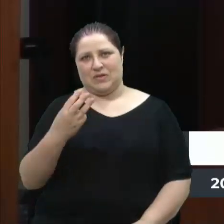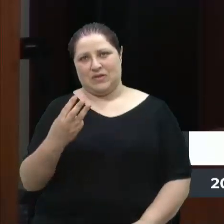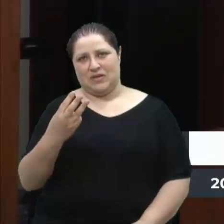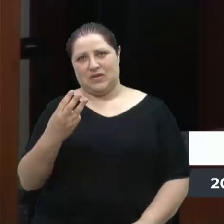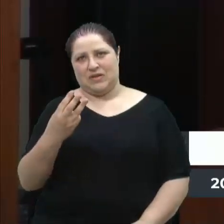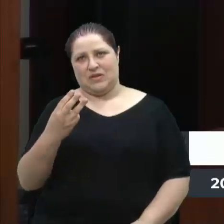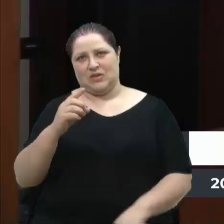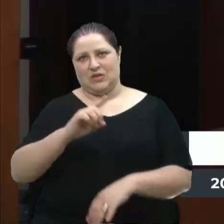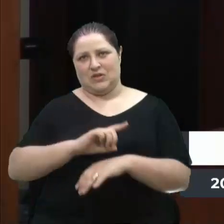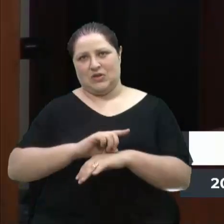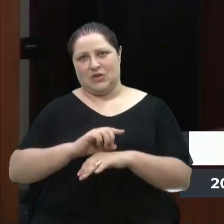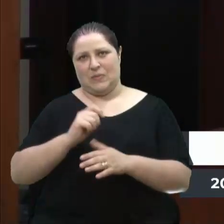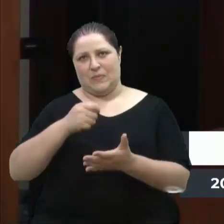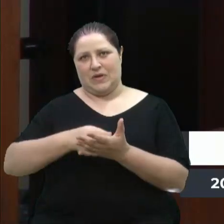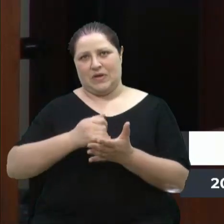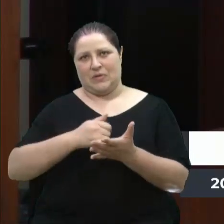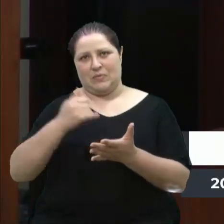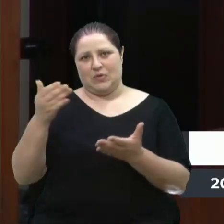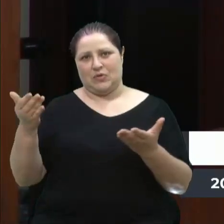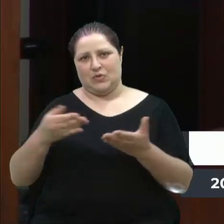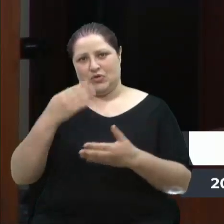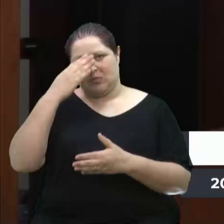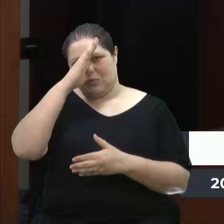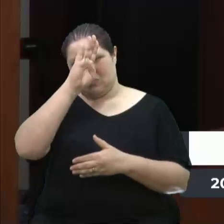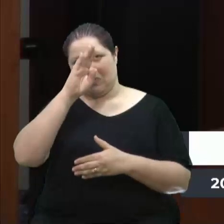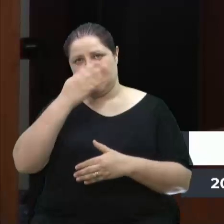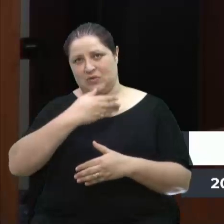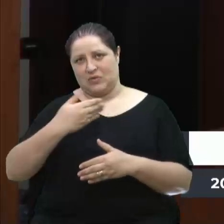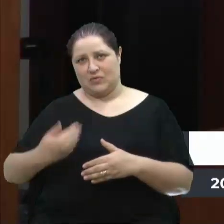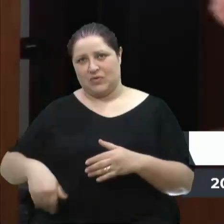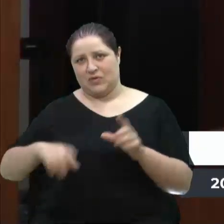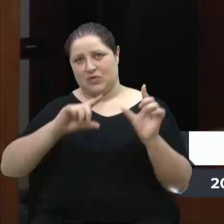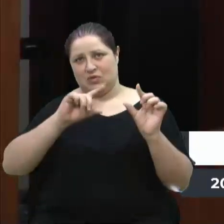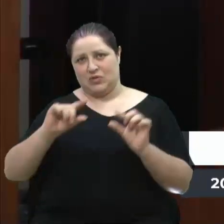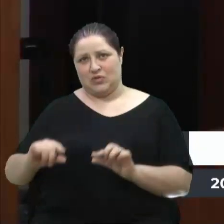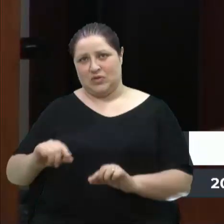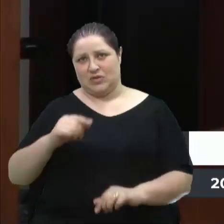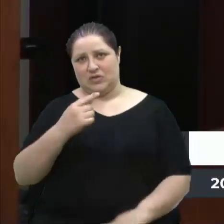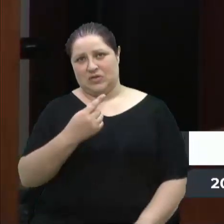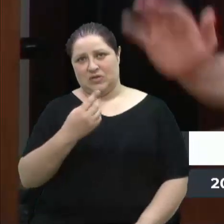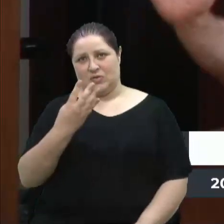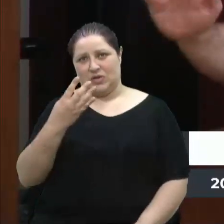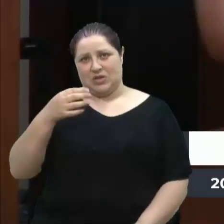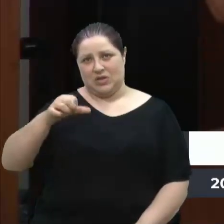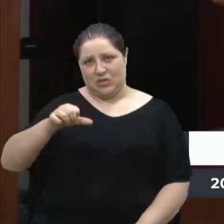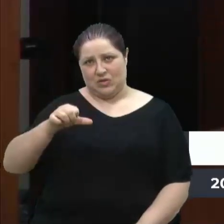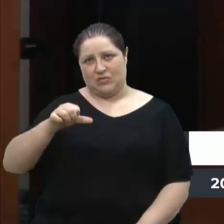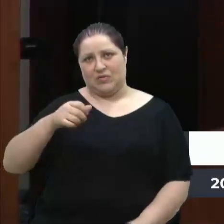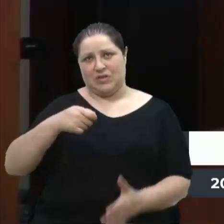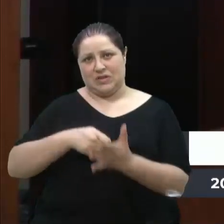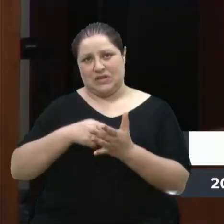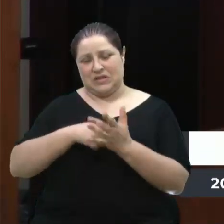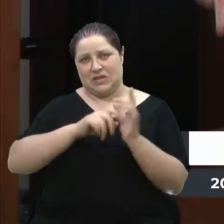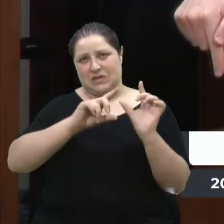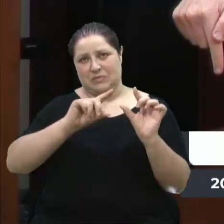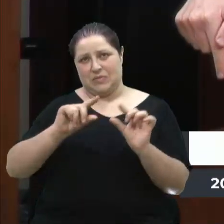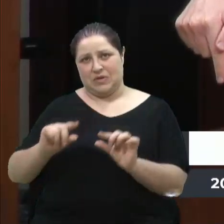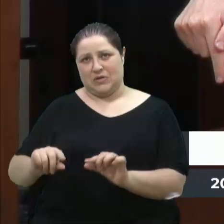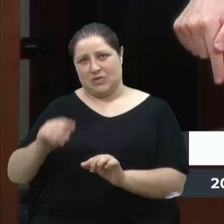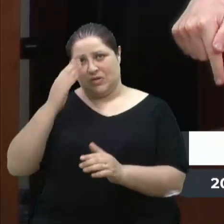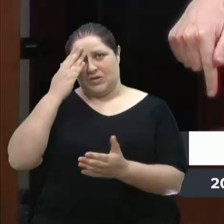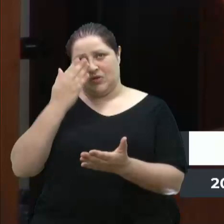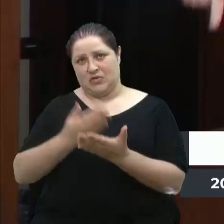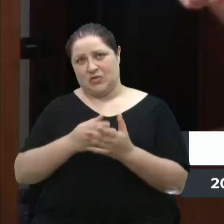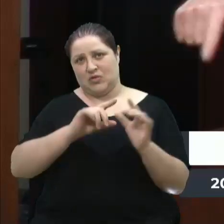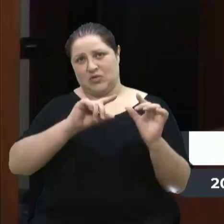impostos. Hoje, no governo Bolsonaro, diminuiu. Estamos com 149, caminhando para menos, porque certamente, com a diminuição